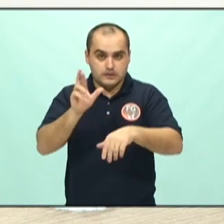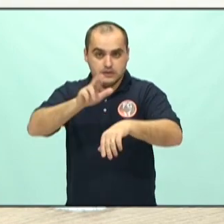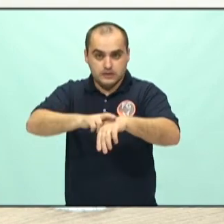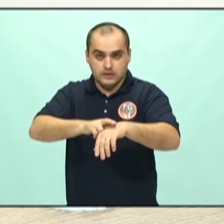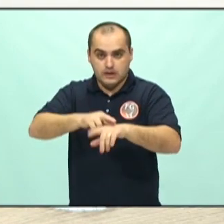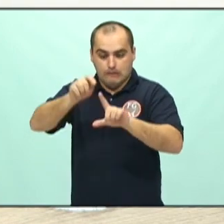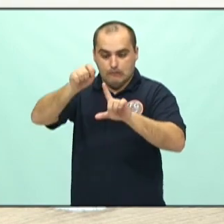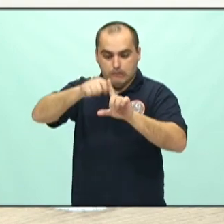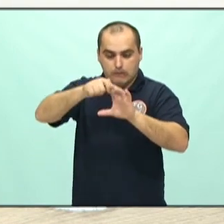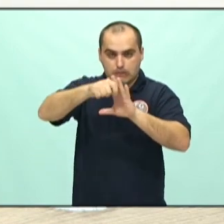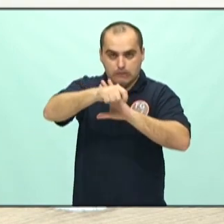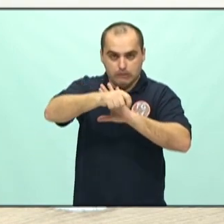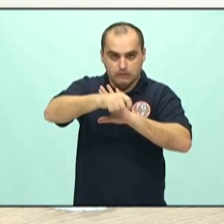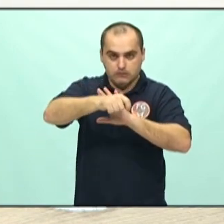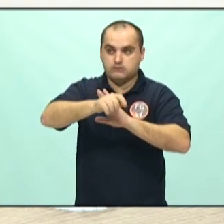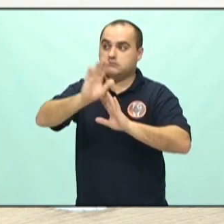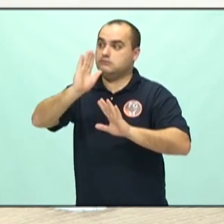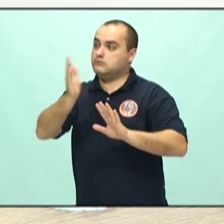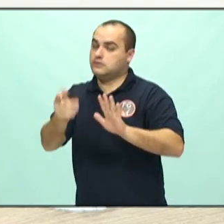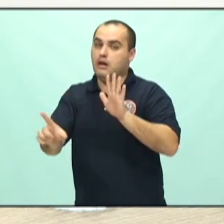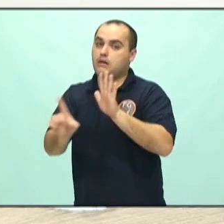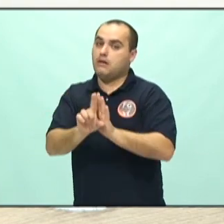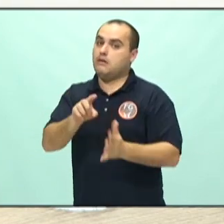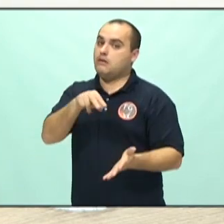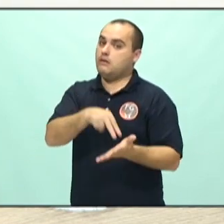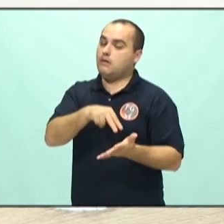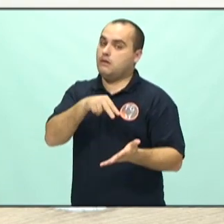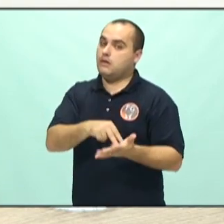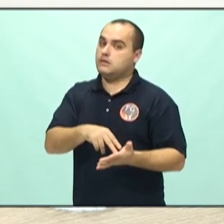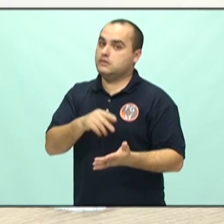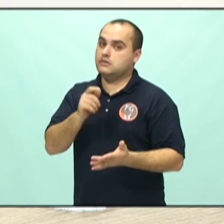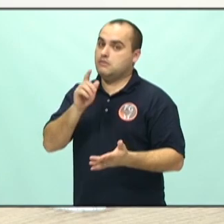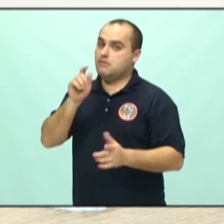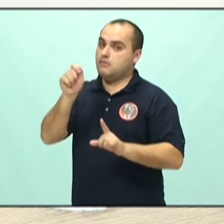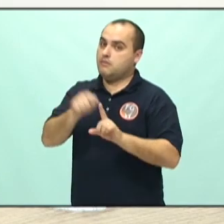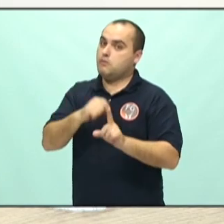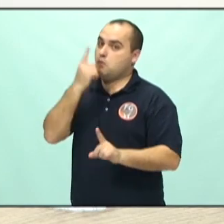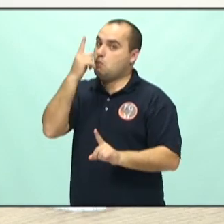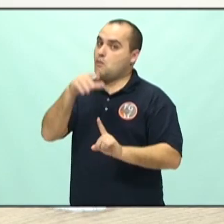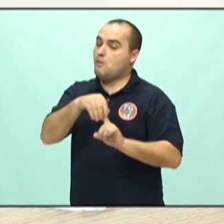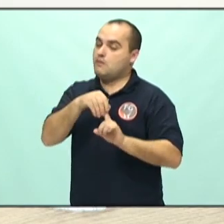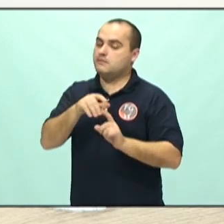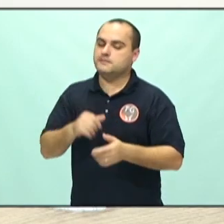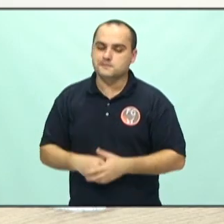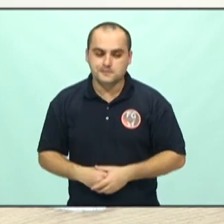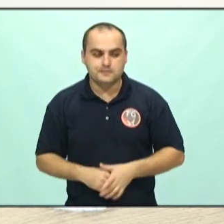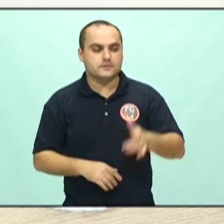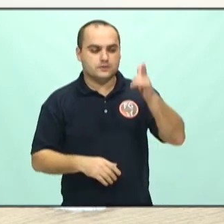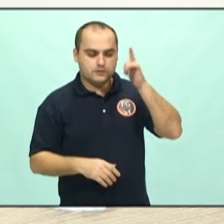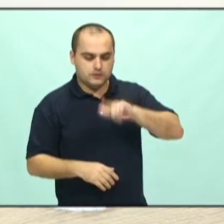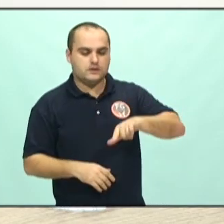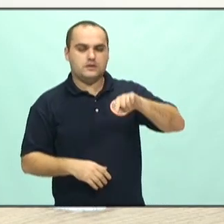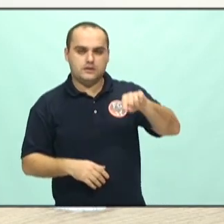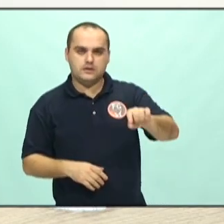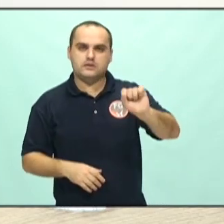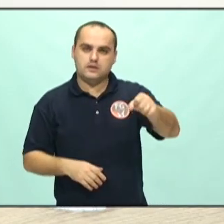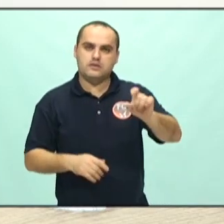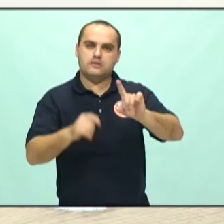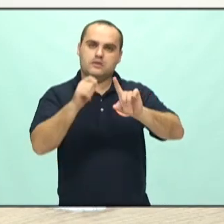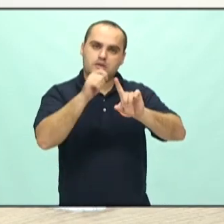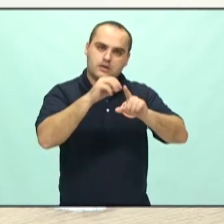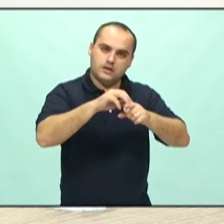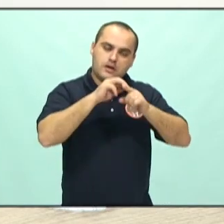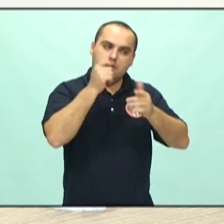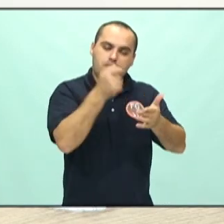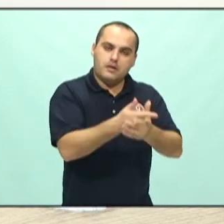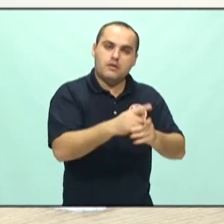de parcelamento, sendo que a lei garante que é em parcela única no mês de maio, né? Conseguimos avançar nesse ponto, o município pagou,